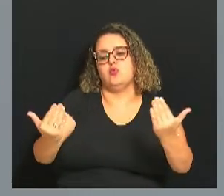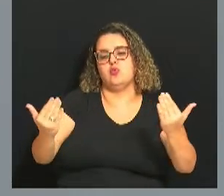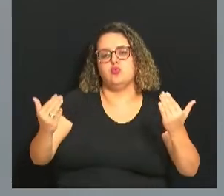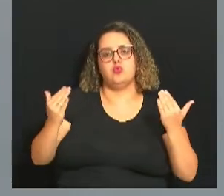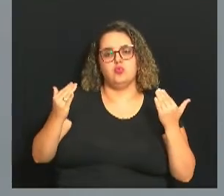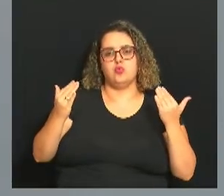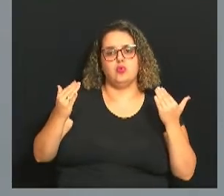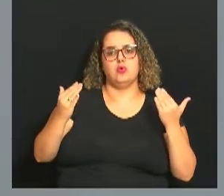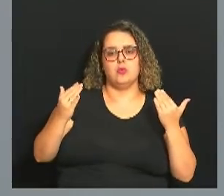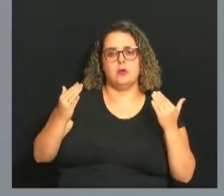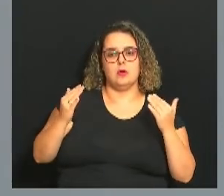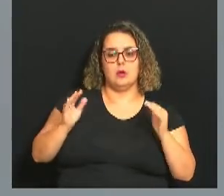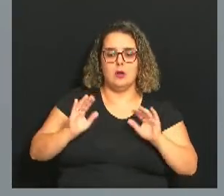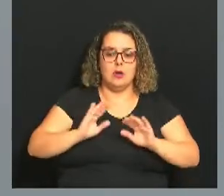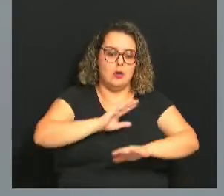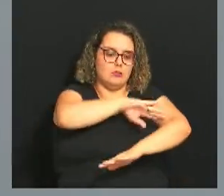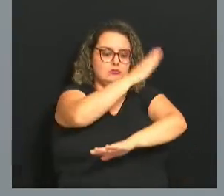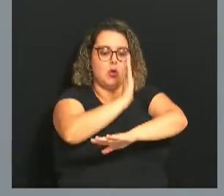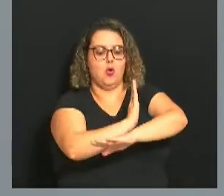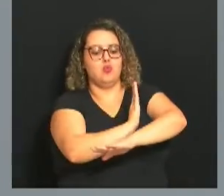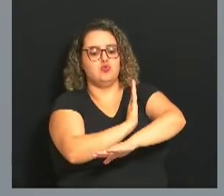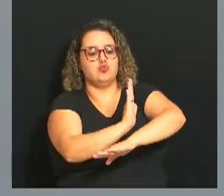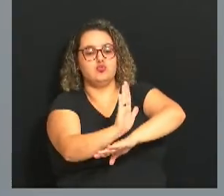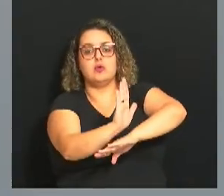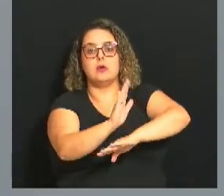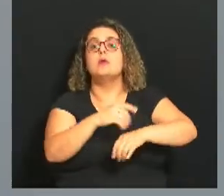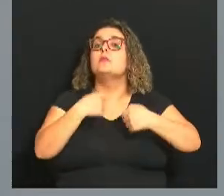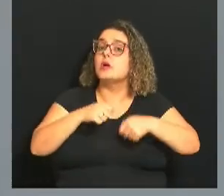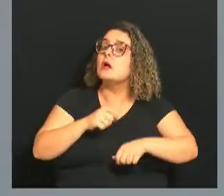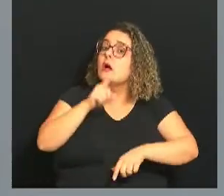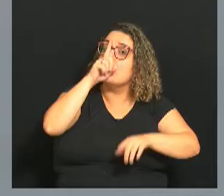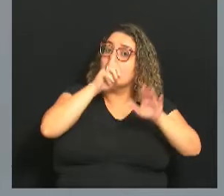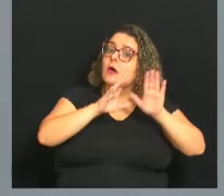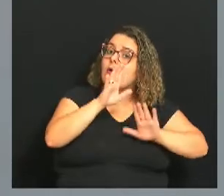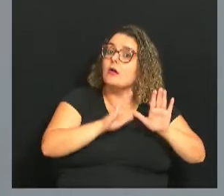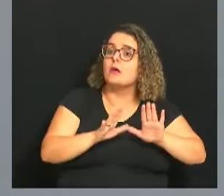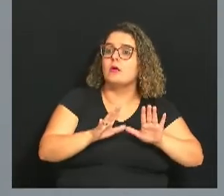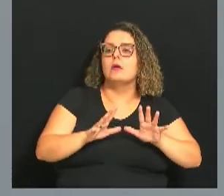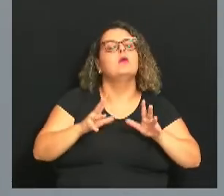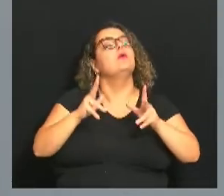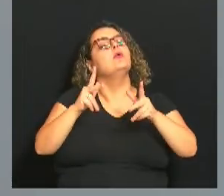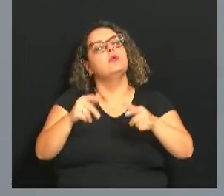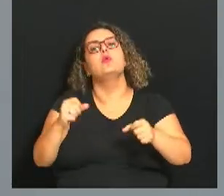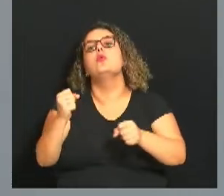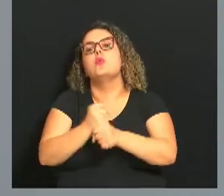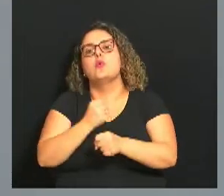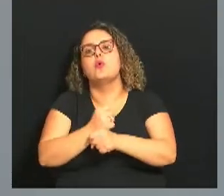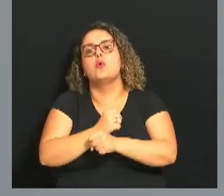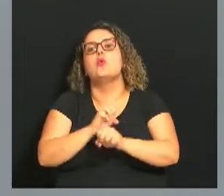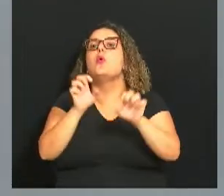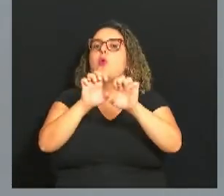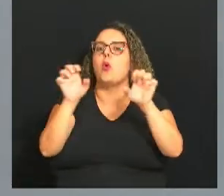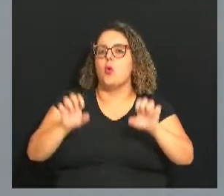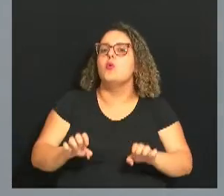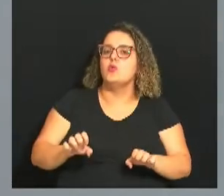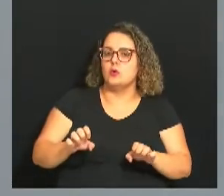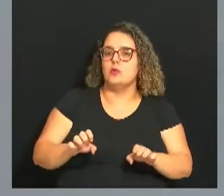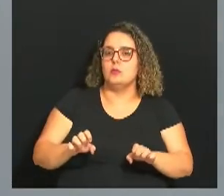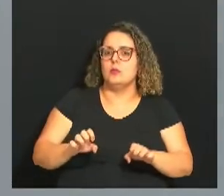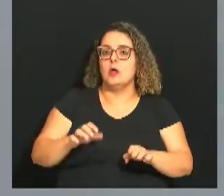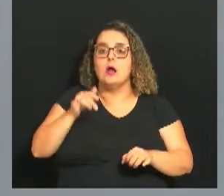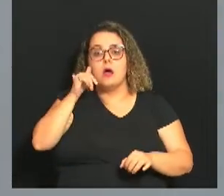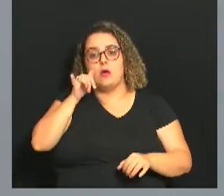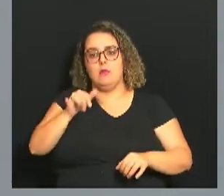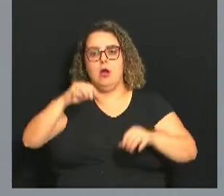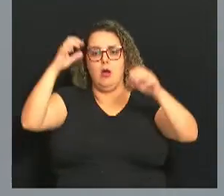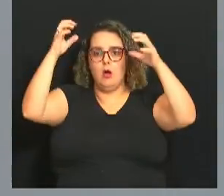de costa e não fazer a manutenção. Porque toda obra de estrutura, para conter esse tipo de evento, ela